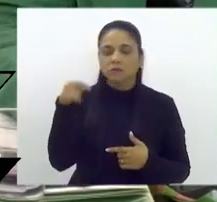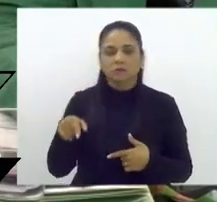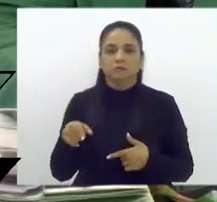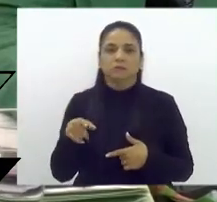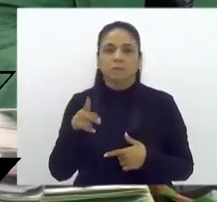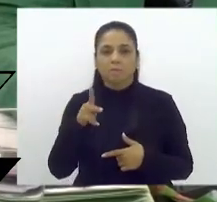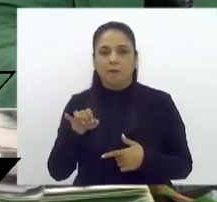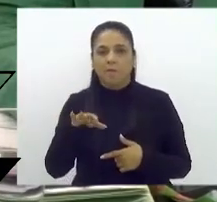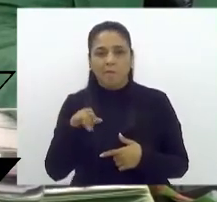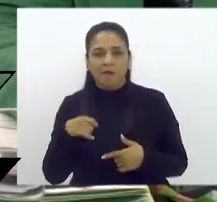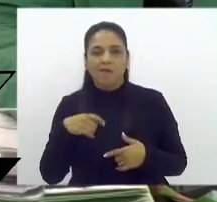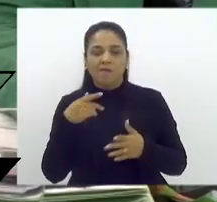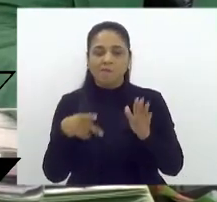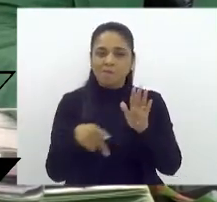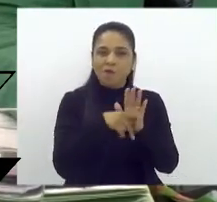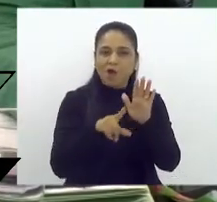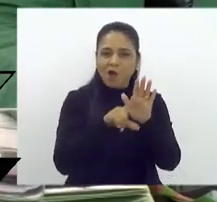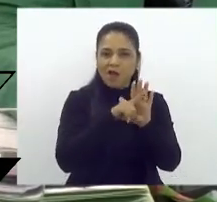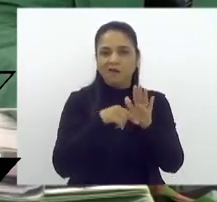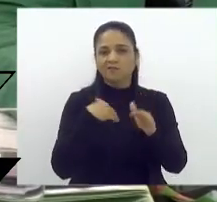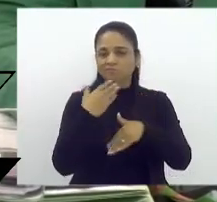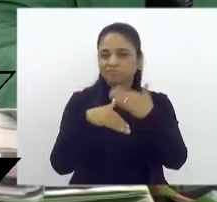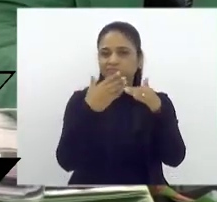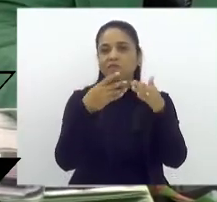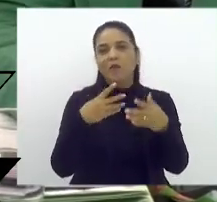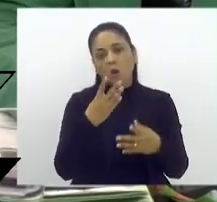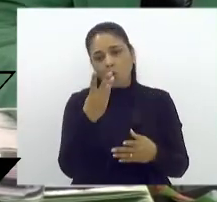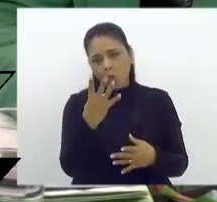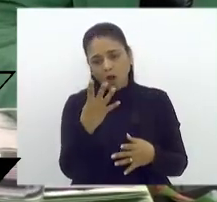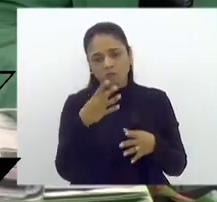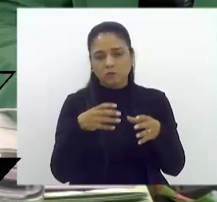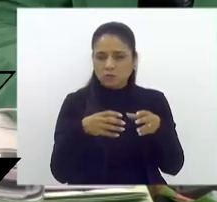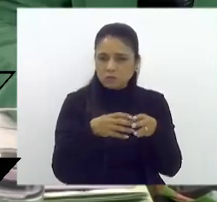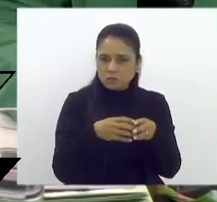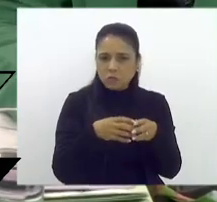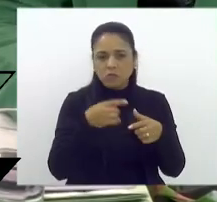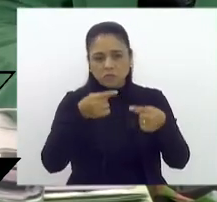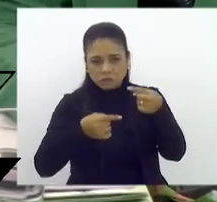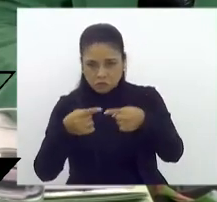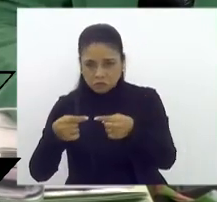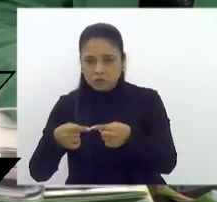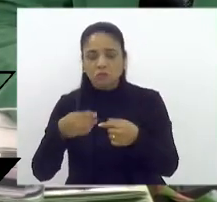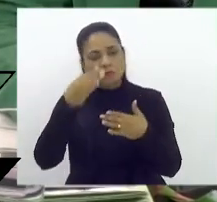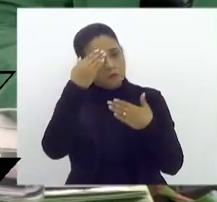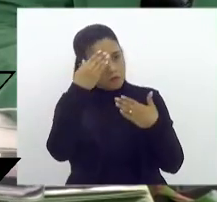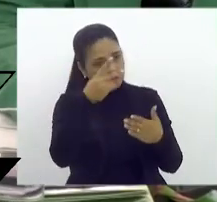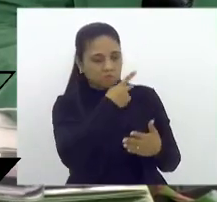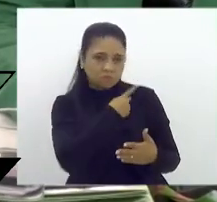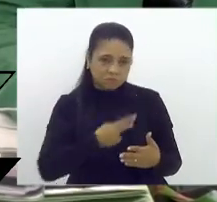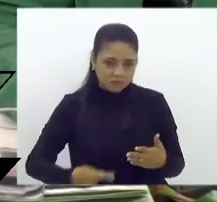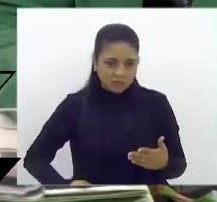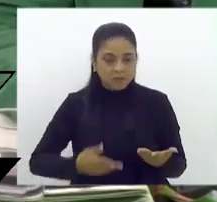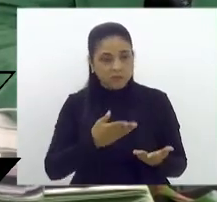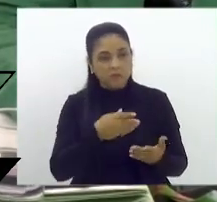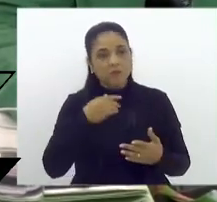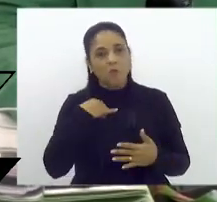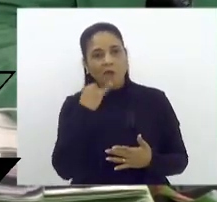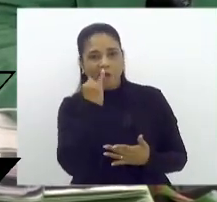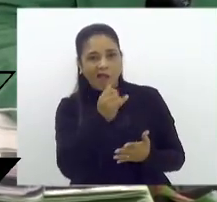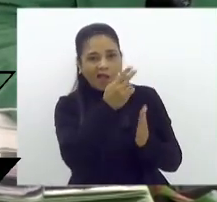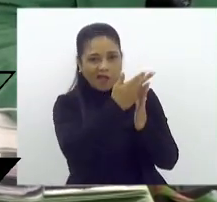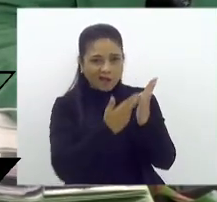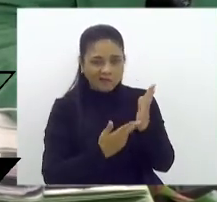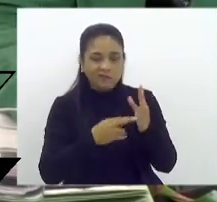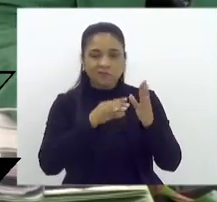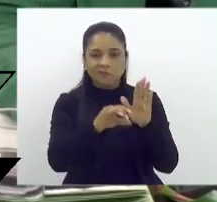e vai passar em mais 4 comissões. E eu quero agradecer o nosso presidente, que é relator desse projeto, pela condicionalidade